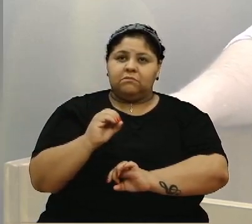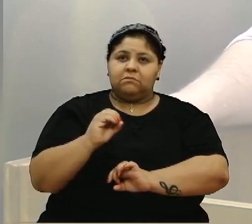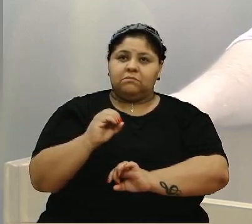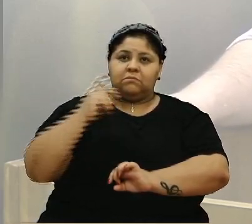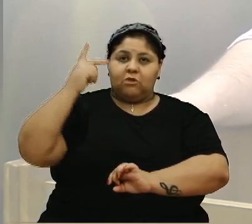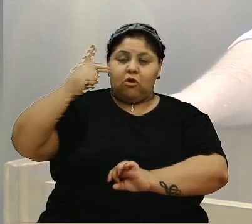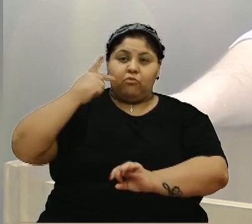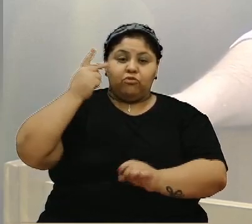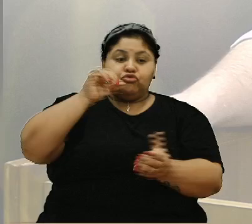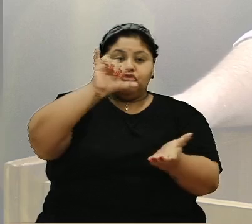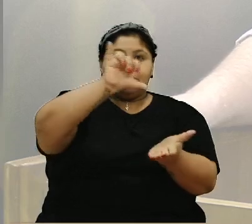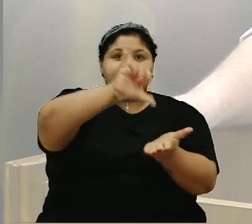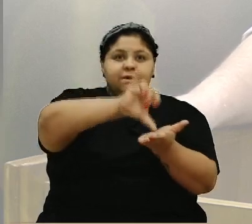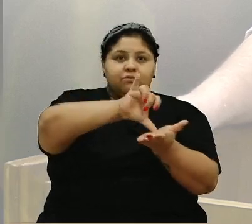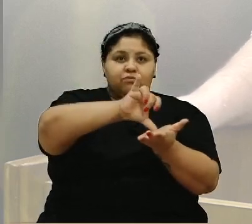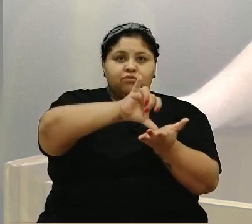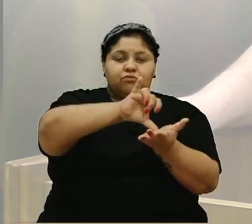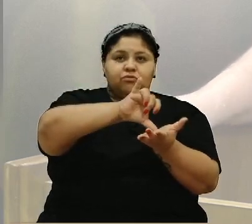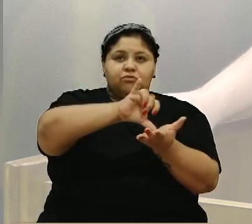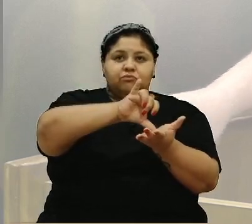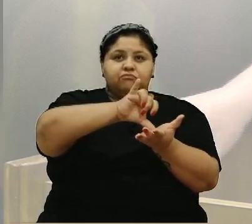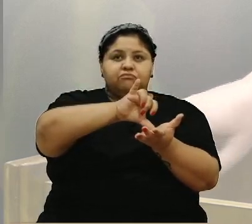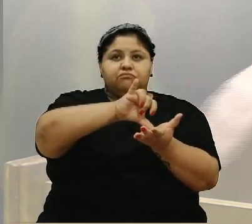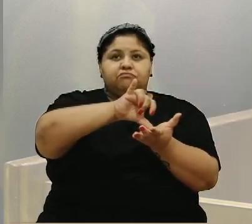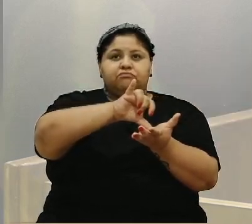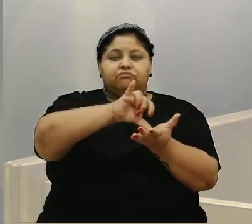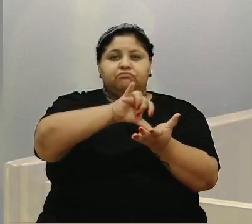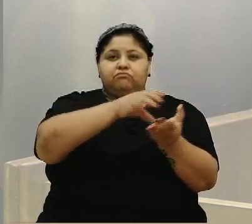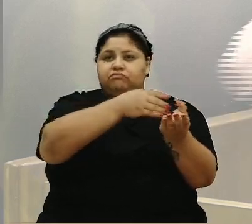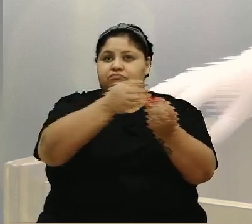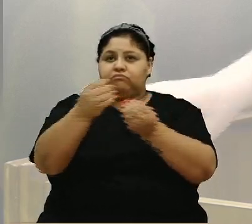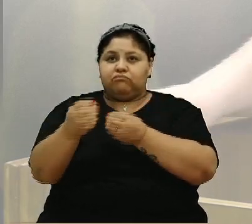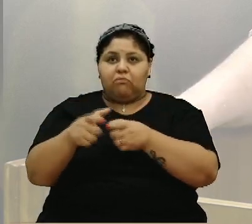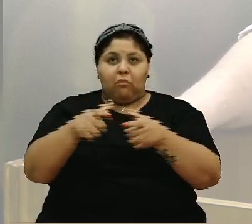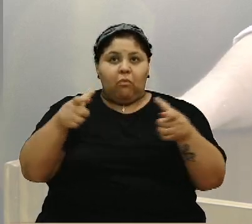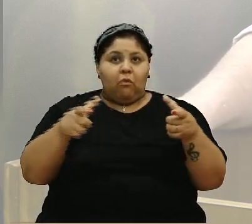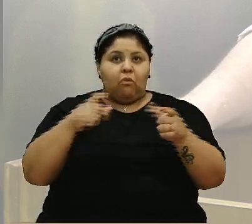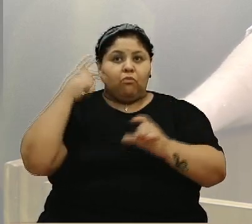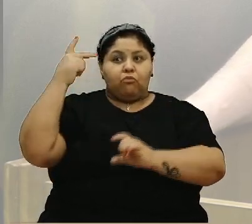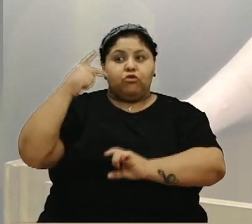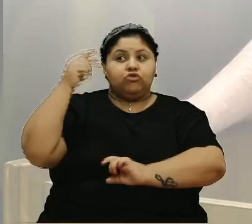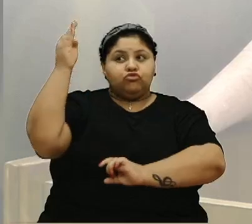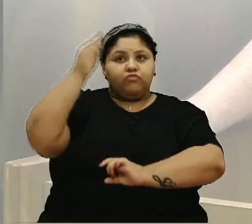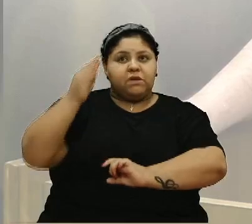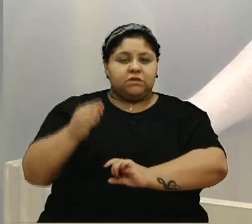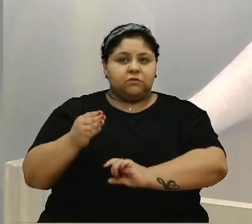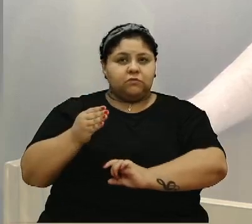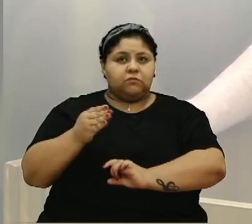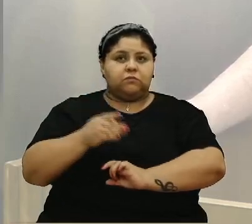político de centro. É um político de centro. Um dos grandes políticos do Brasil.